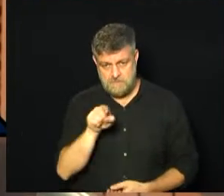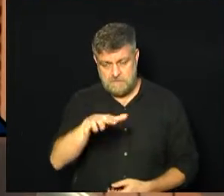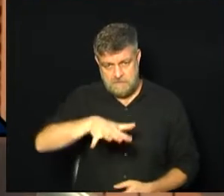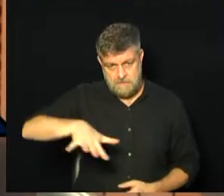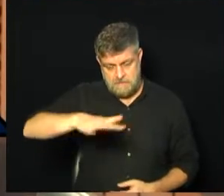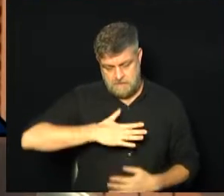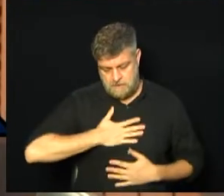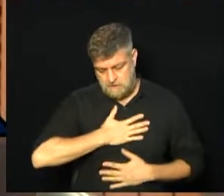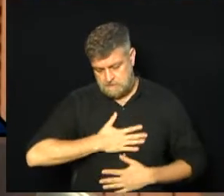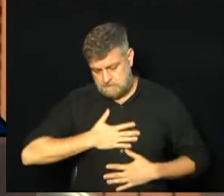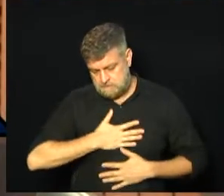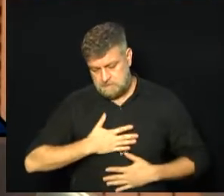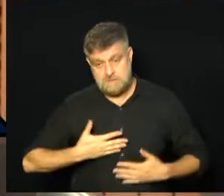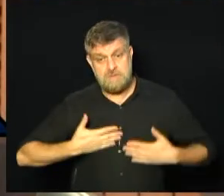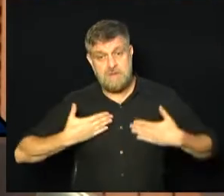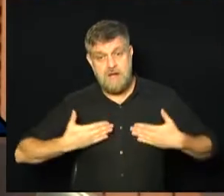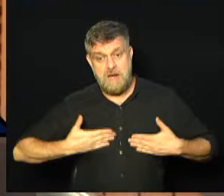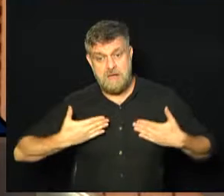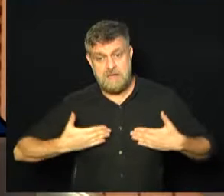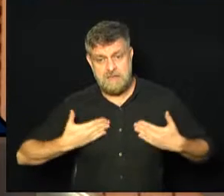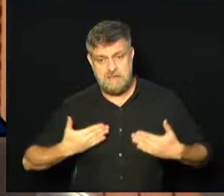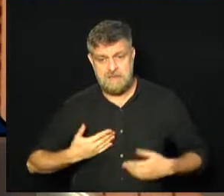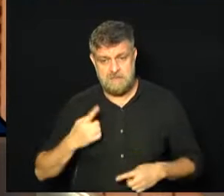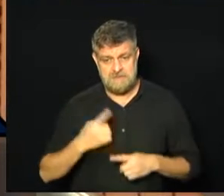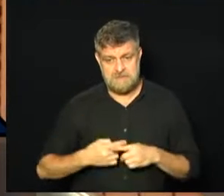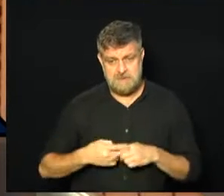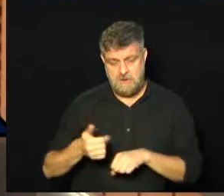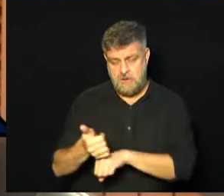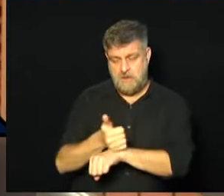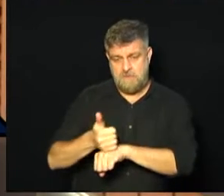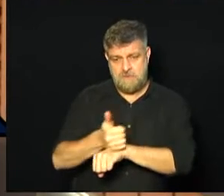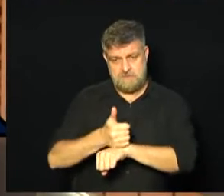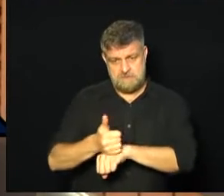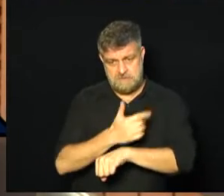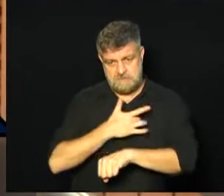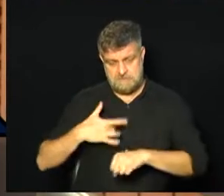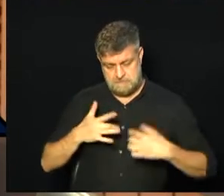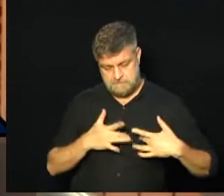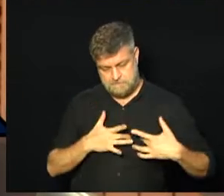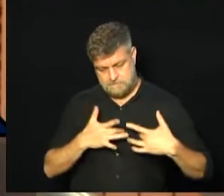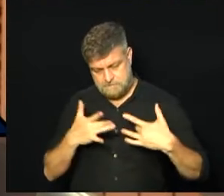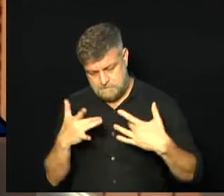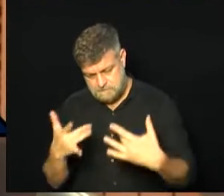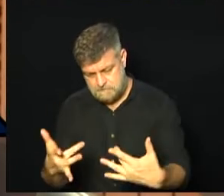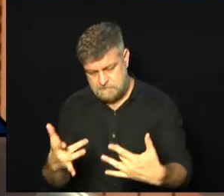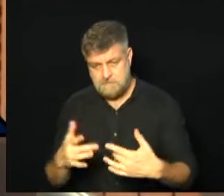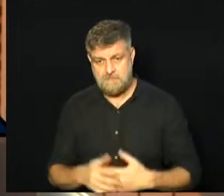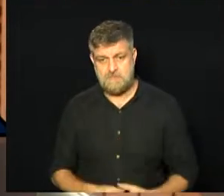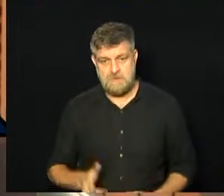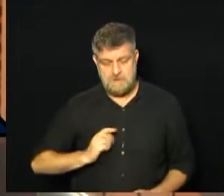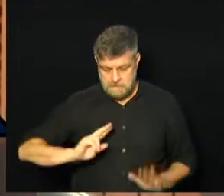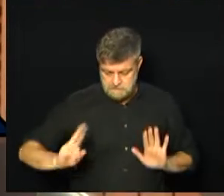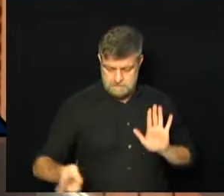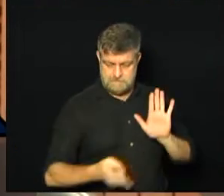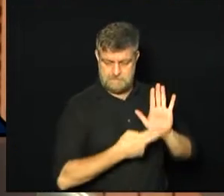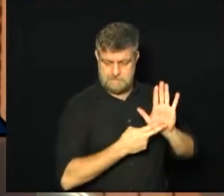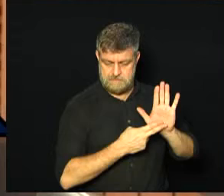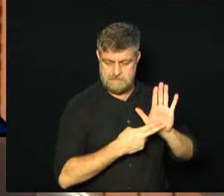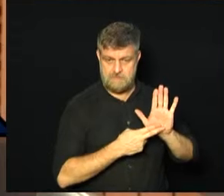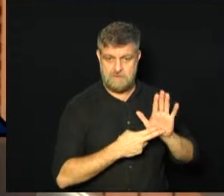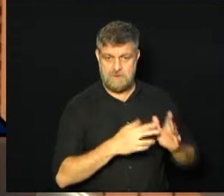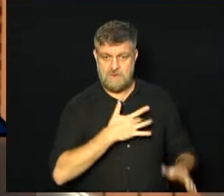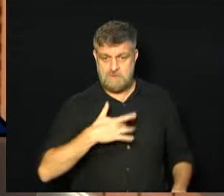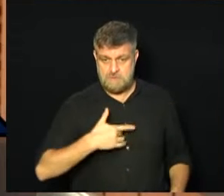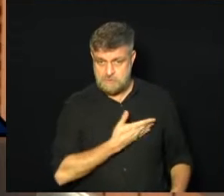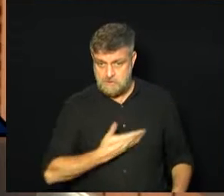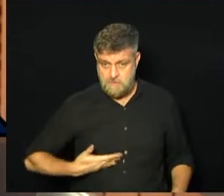né, que nos enchem de alegria por ser profissionais dedicados e honrados e compromissados com a saúde pública e com a nossa